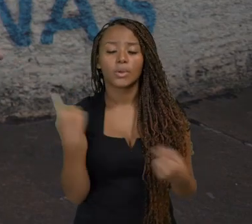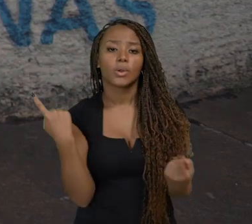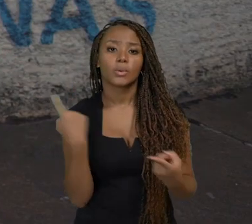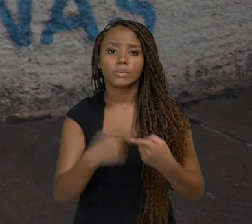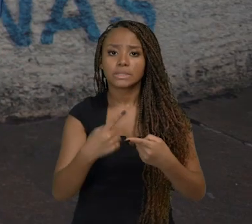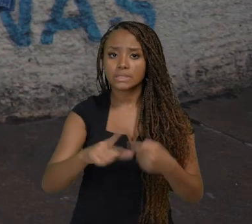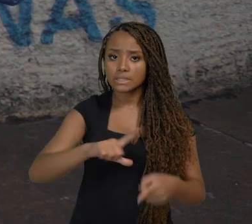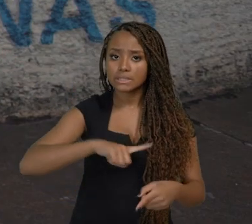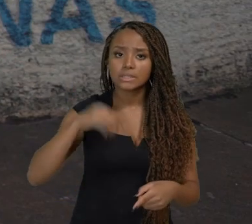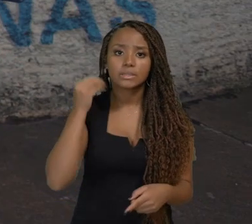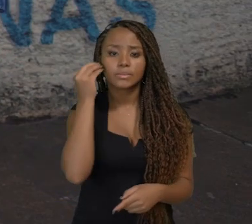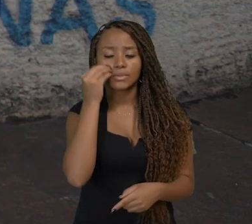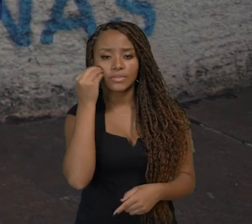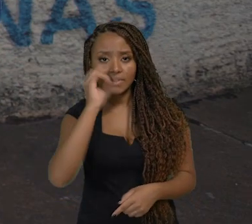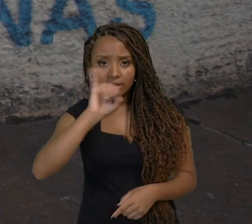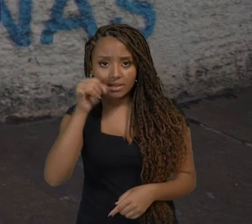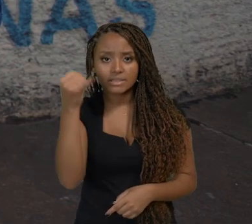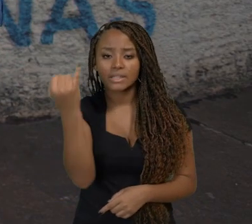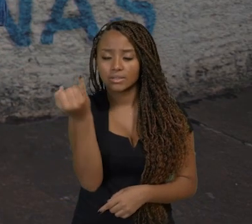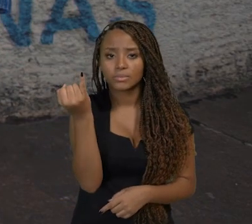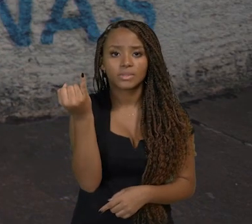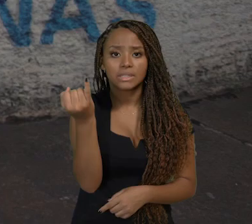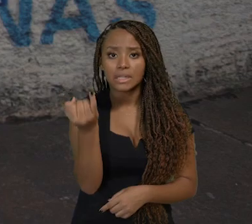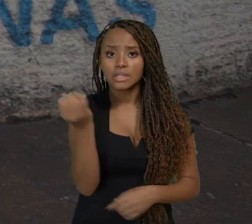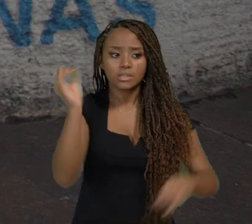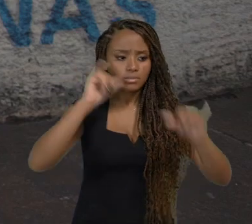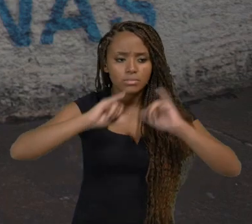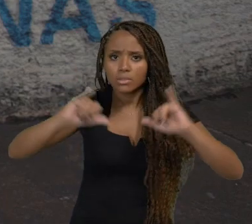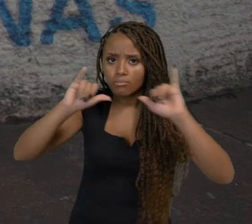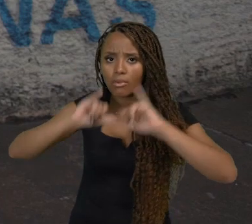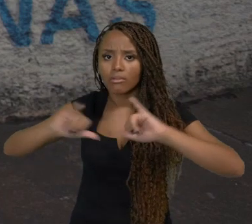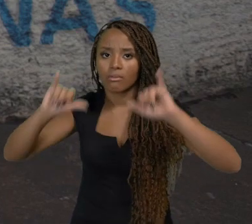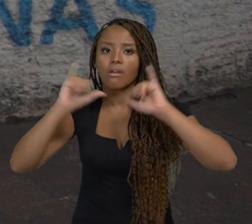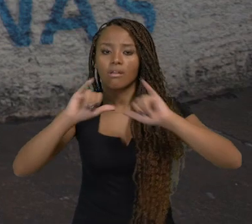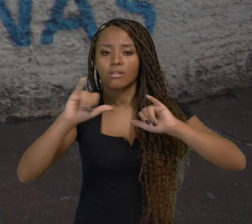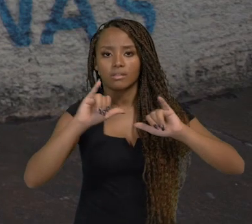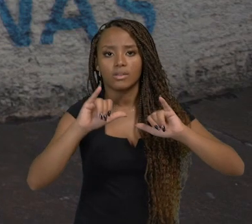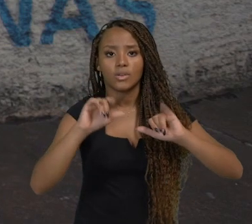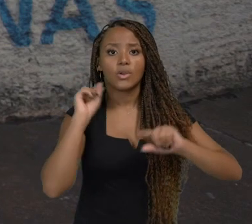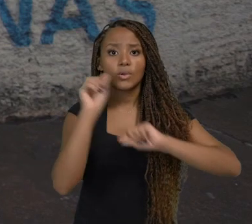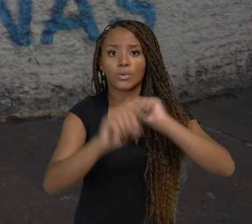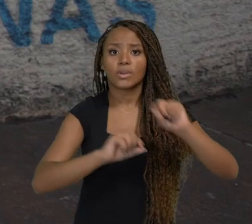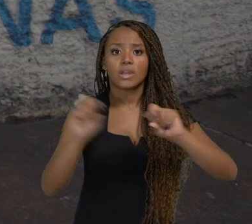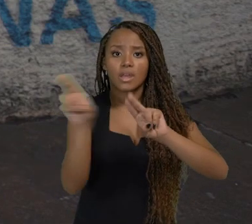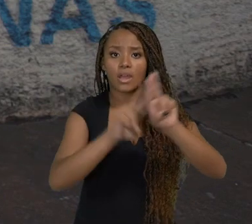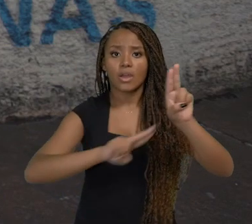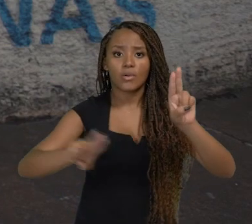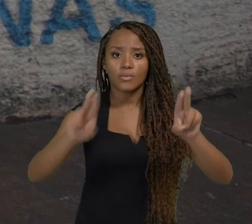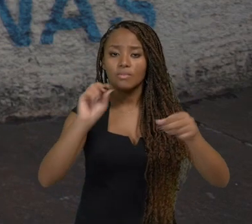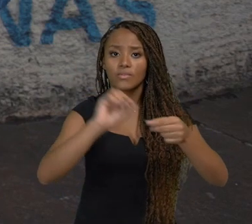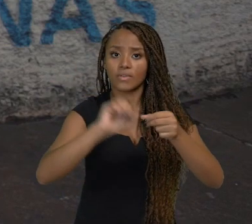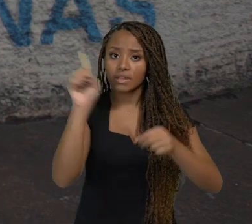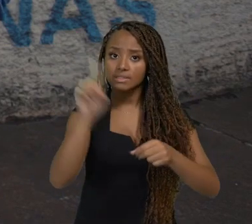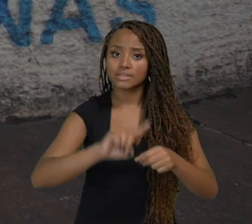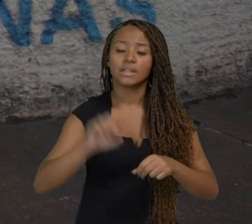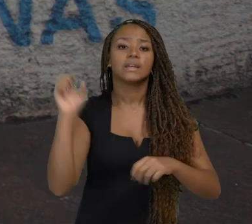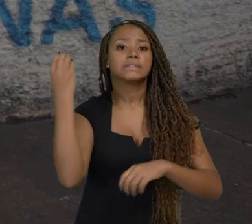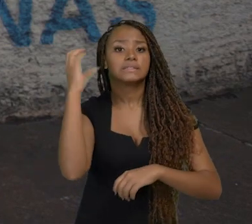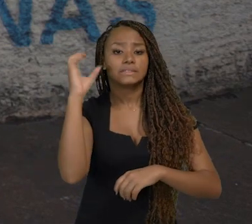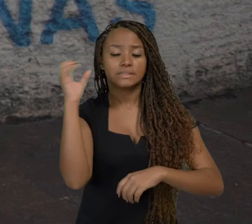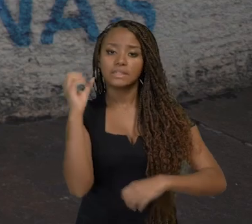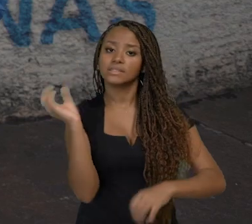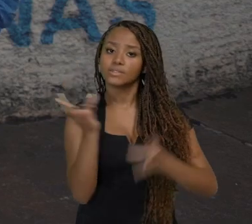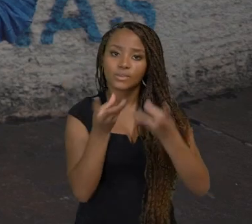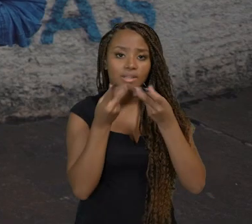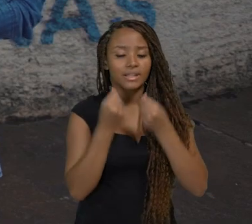essas oportunidades, né, para trazer todas as informações, e já que se tem uma coisa que a UFO faz, é ciência de qualidade. Então,